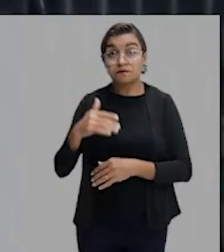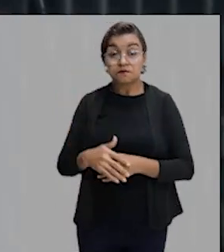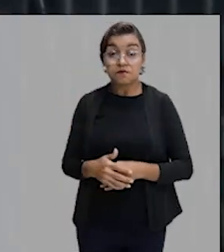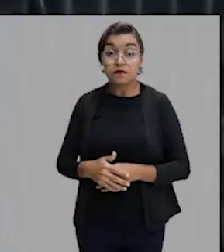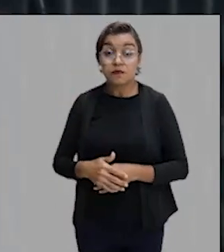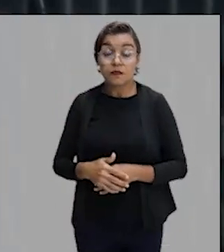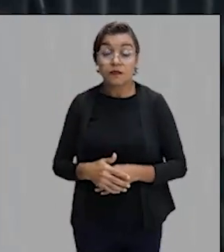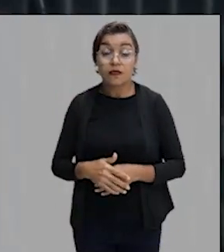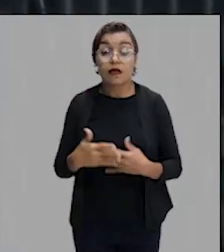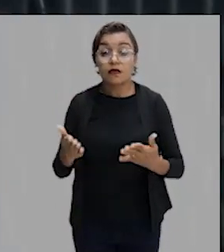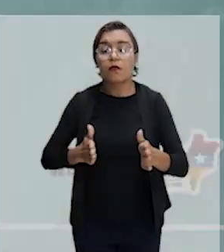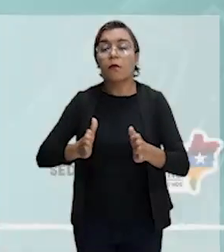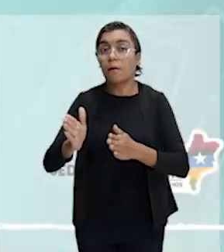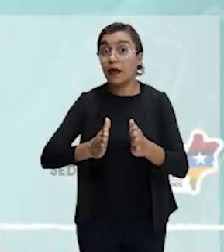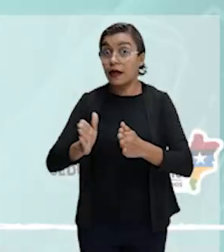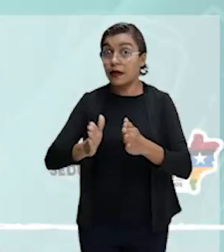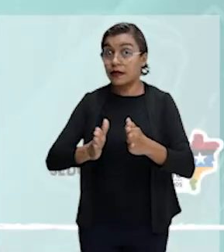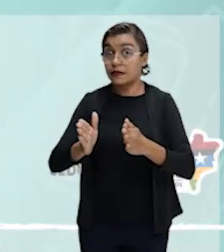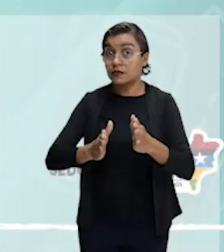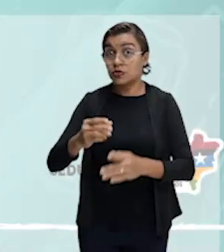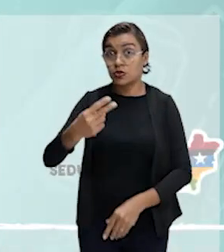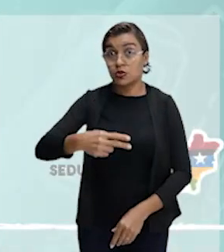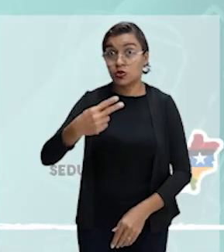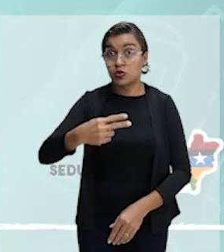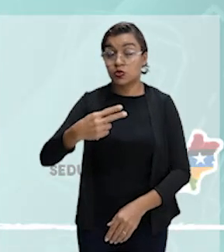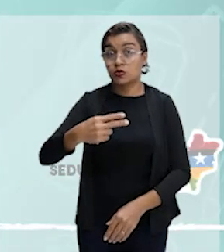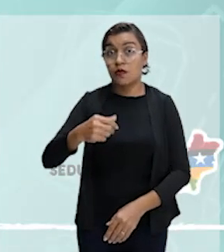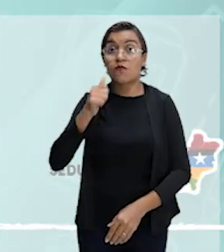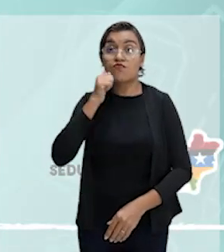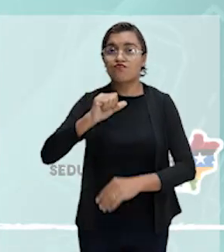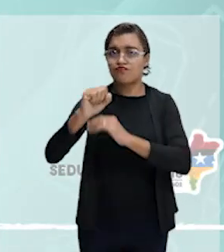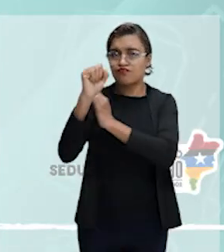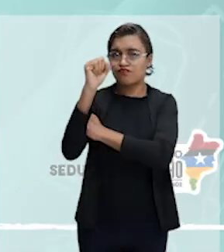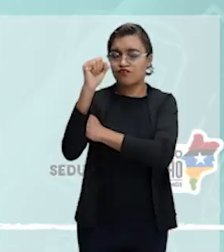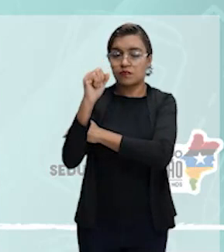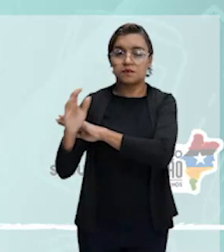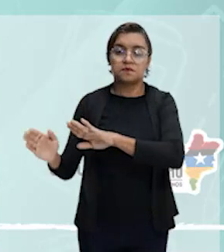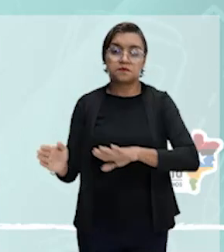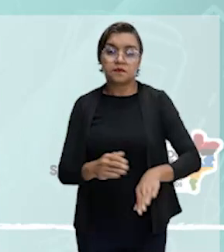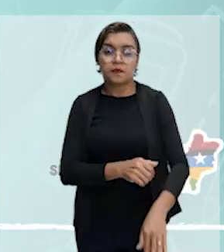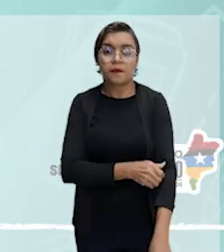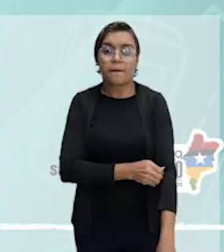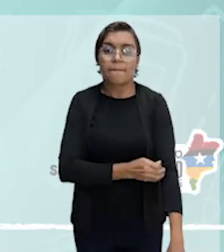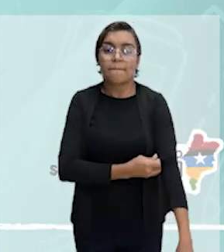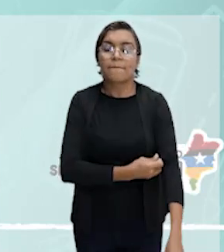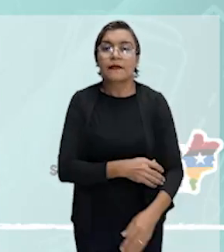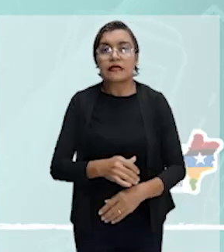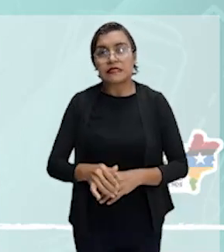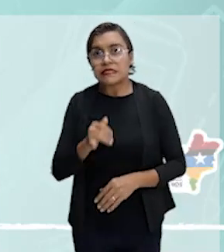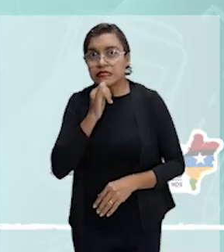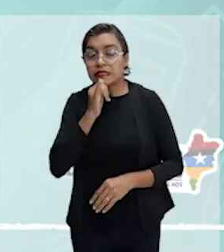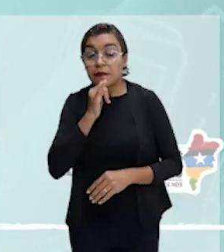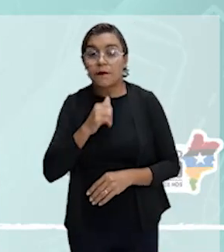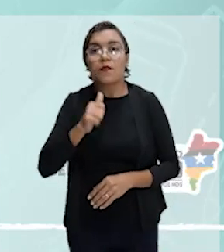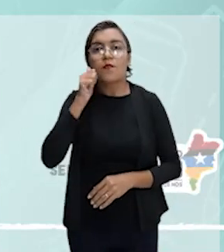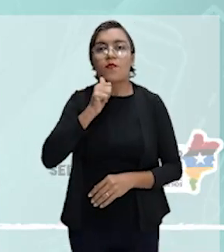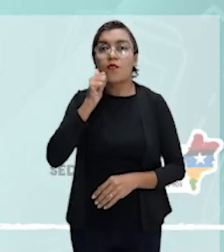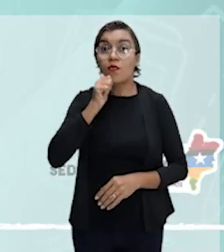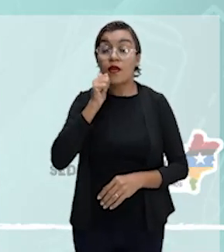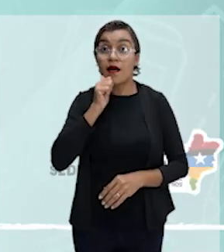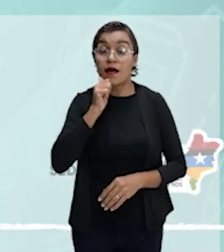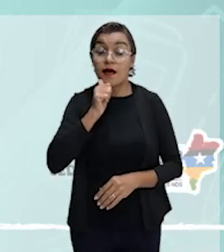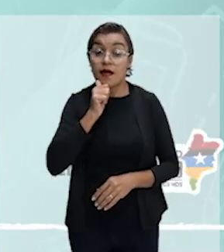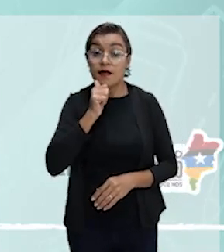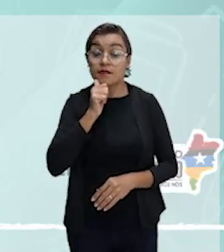falando exatamente da fase da segunda onda ali do feminismo. Proteção das mulheres e garotas contra a violência doméstica, uma